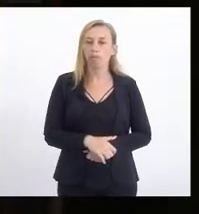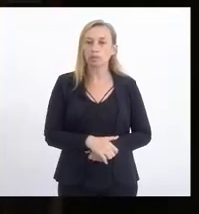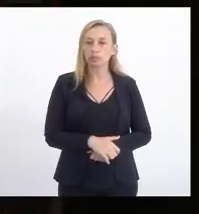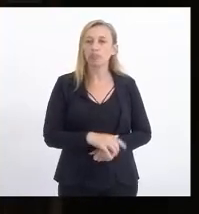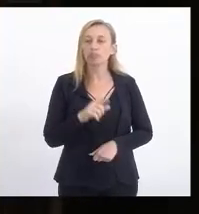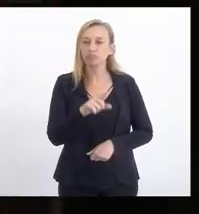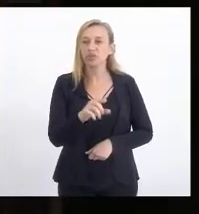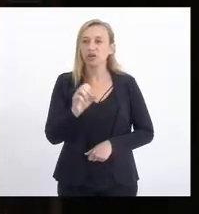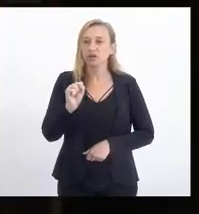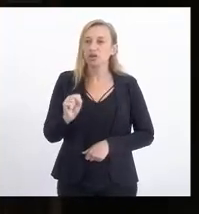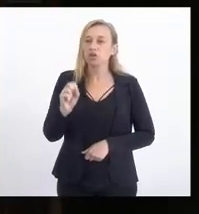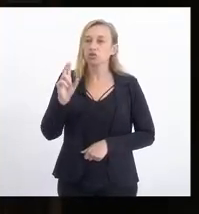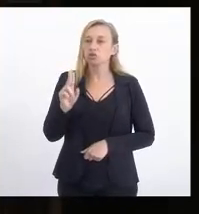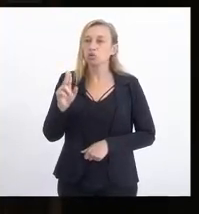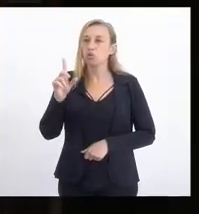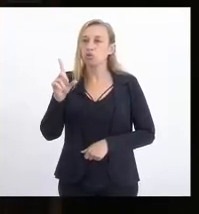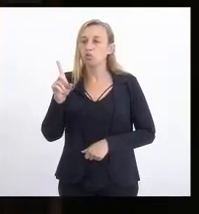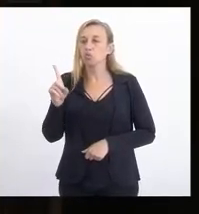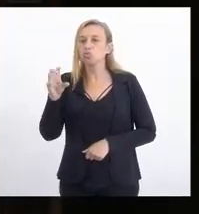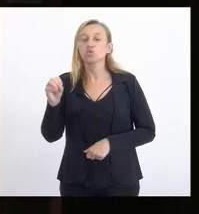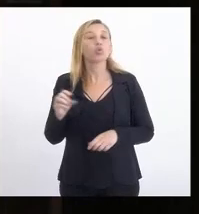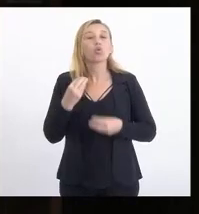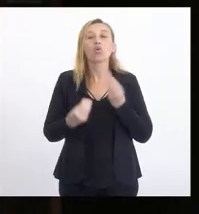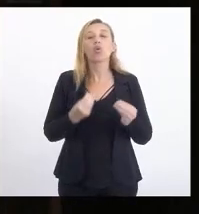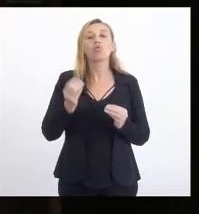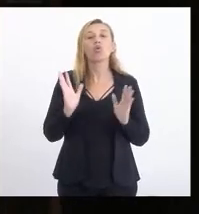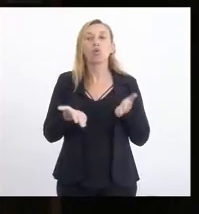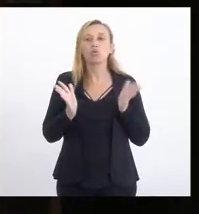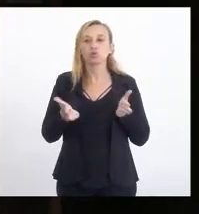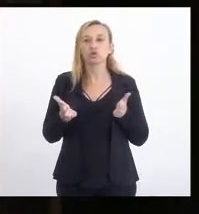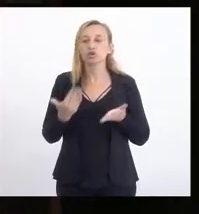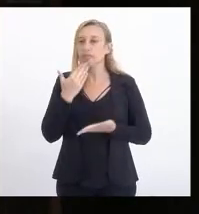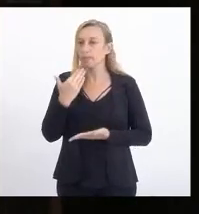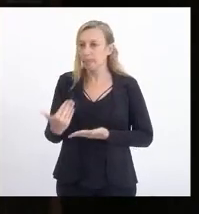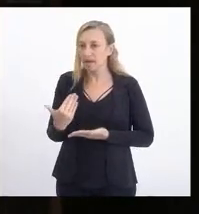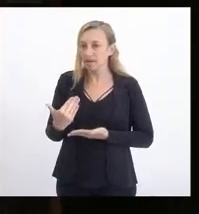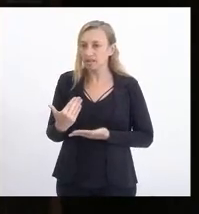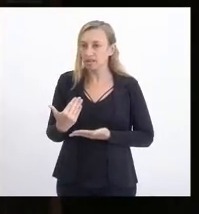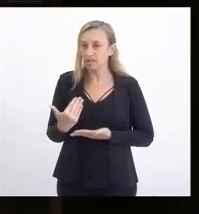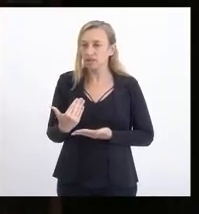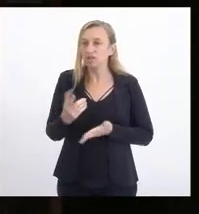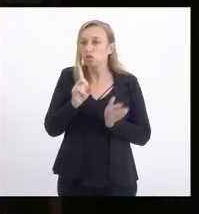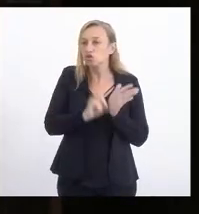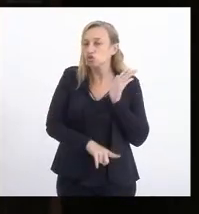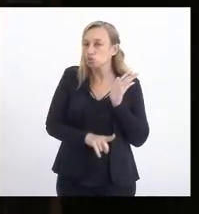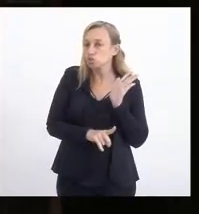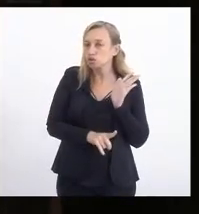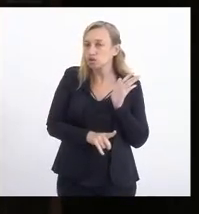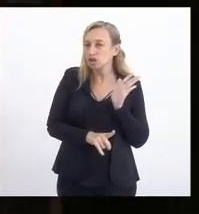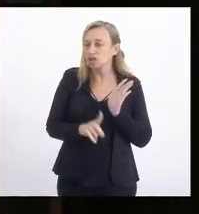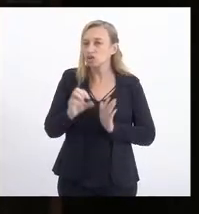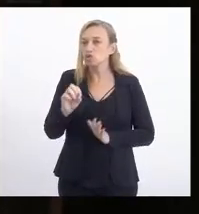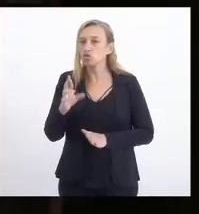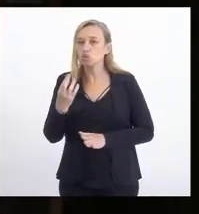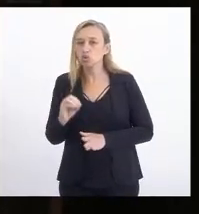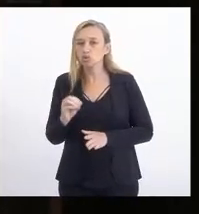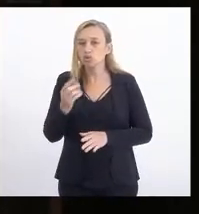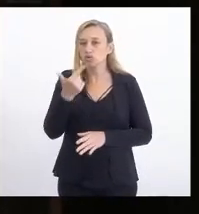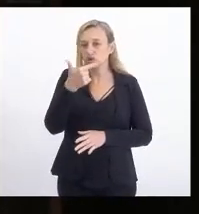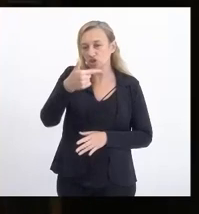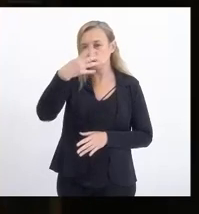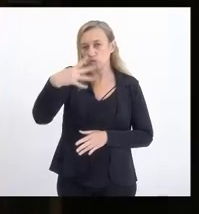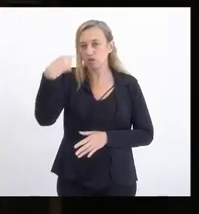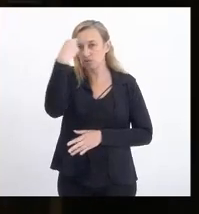esses o Lu como é que é hoje a gente pede esse soldo e nós somos descontados esse soro em 24